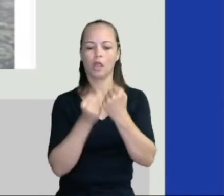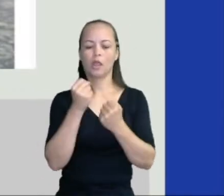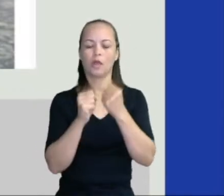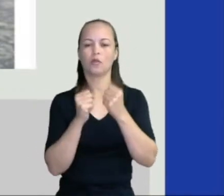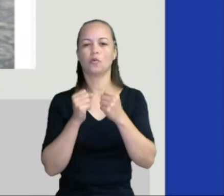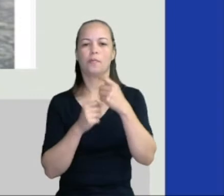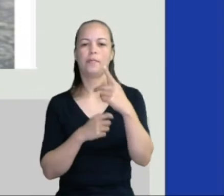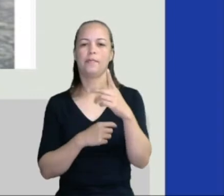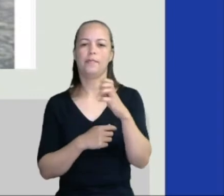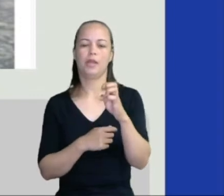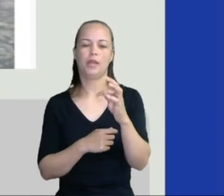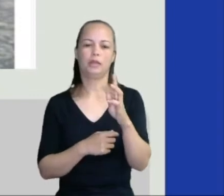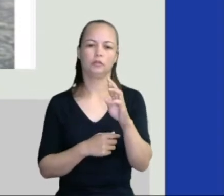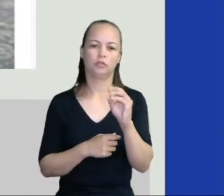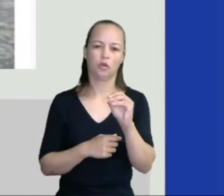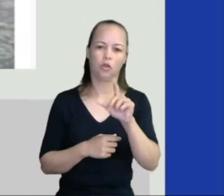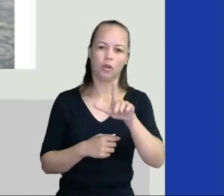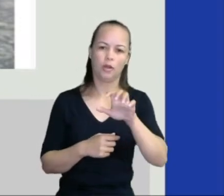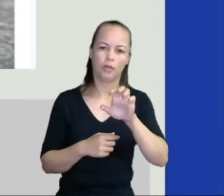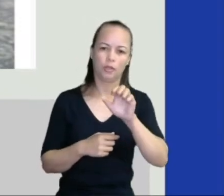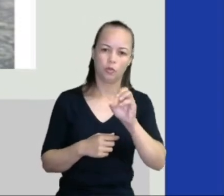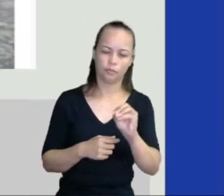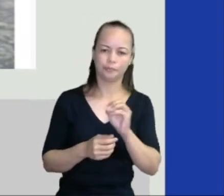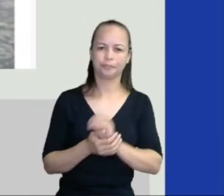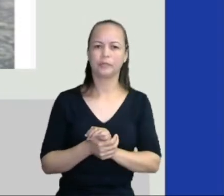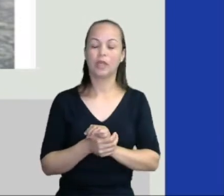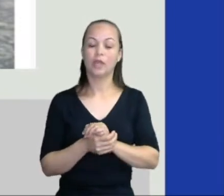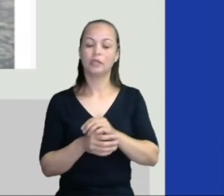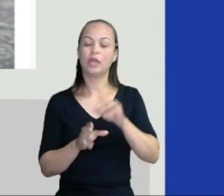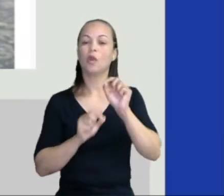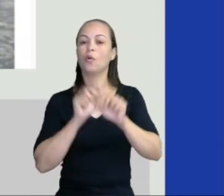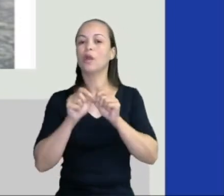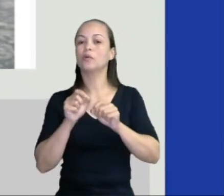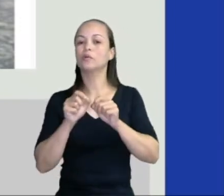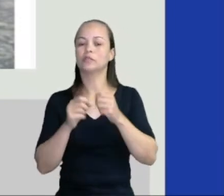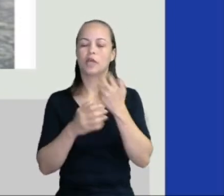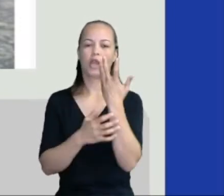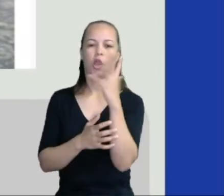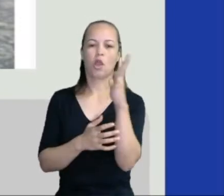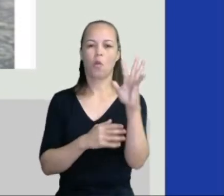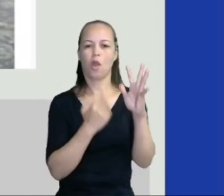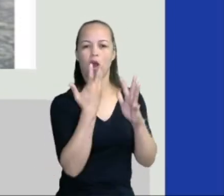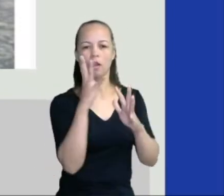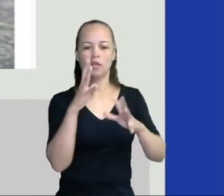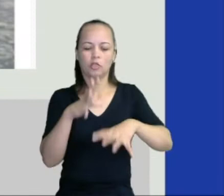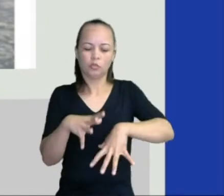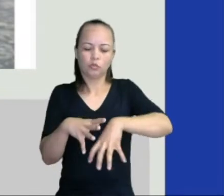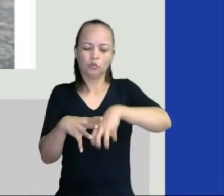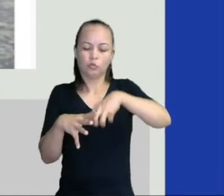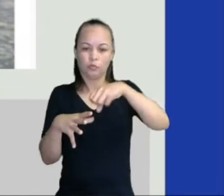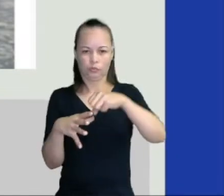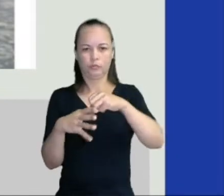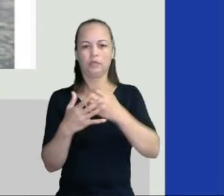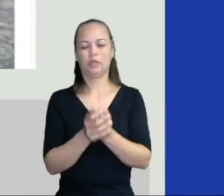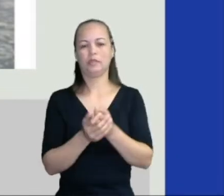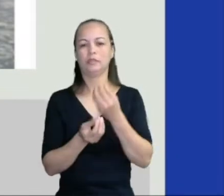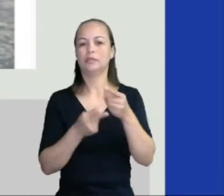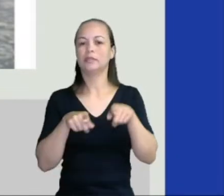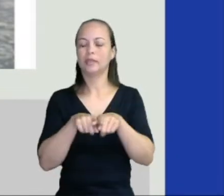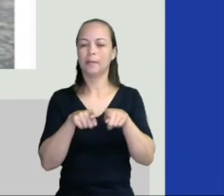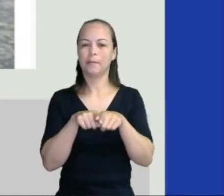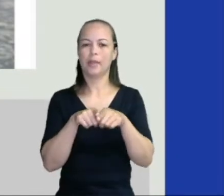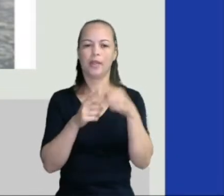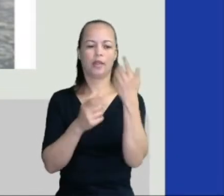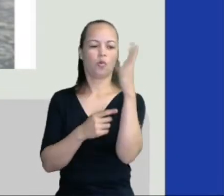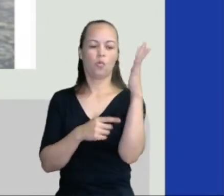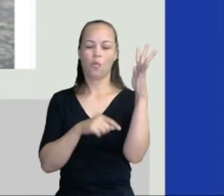vem originado do petróleo, que é um recurso da onde? Da natureza, assim como o eucalipto, que